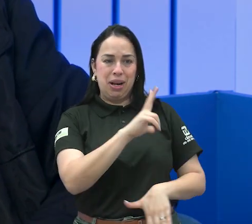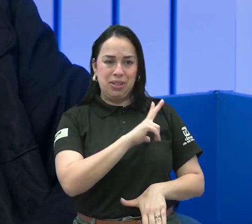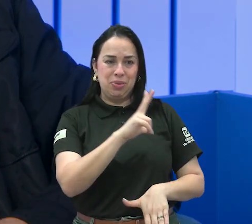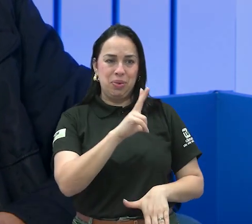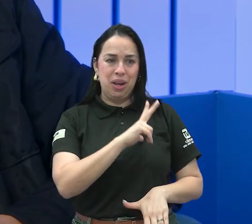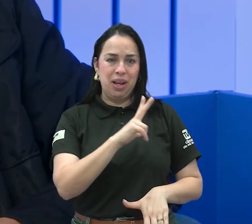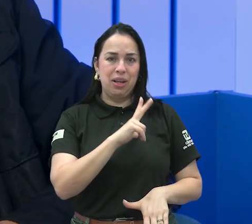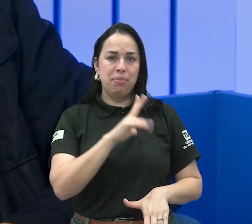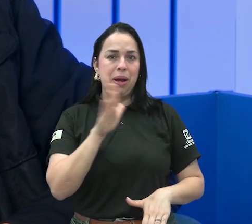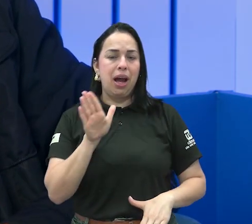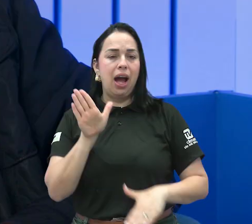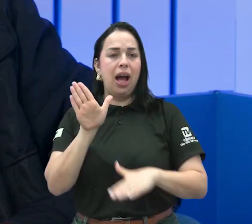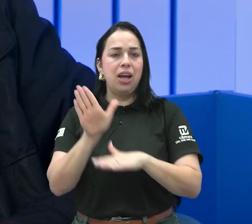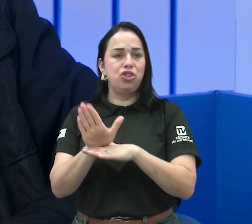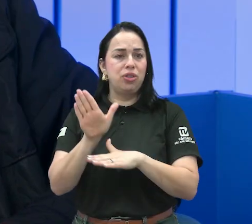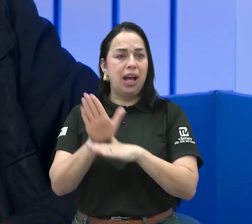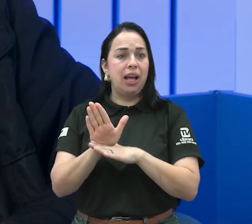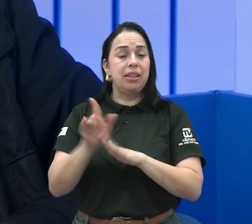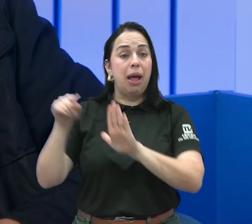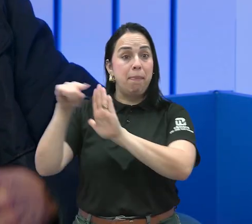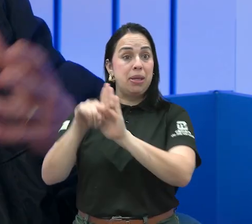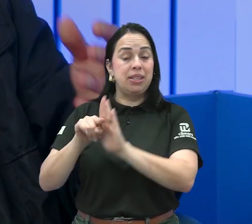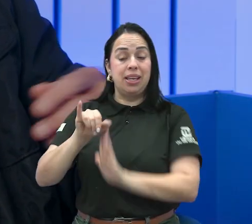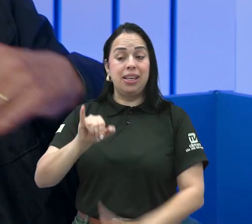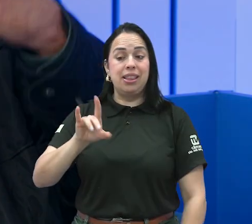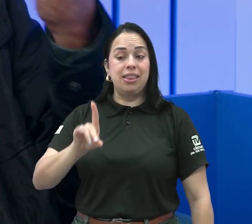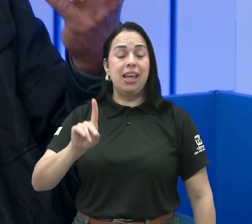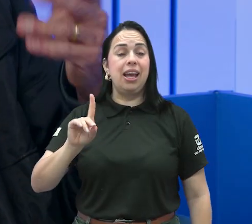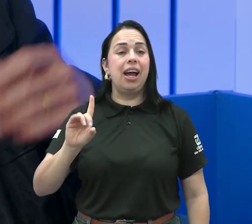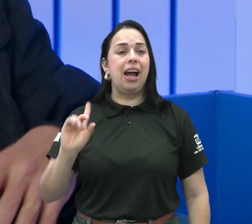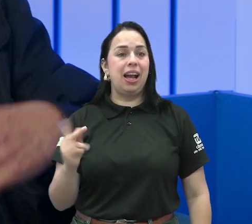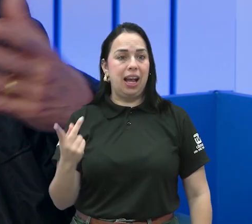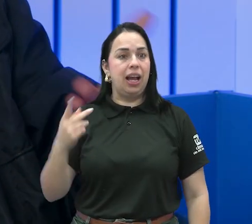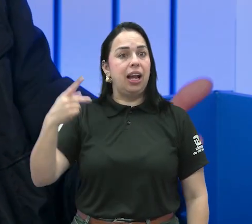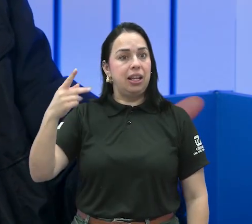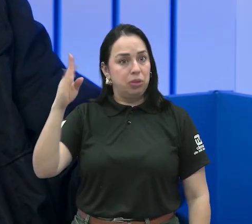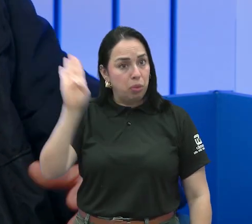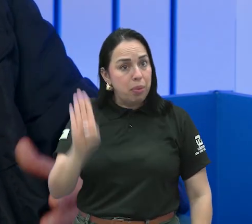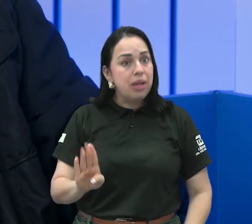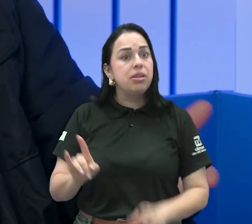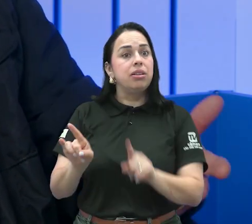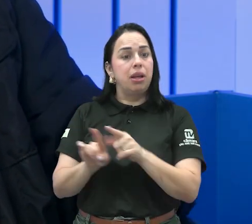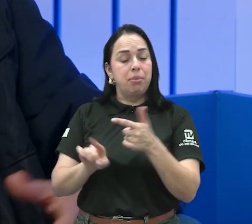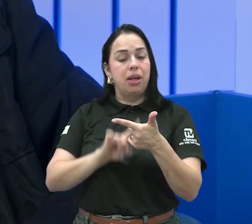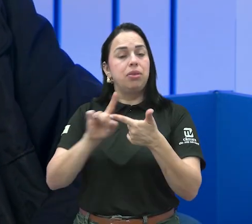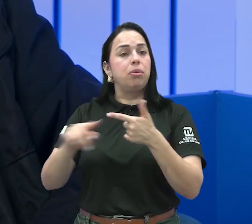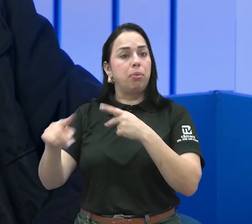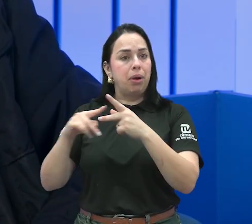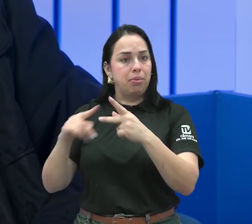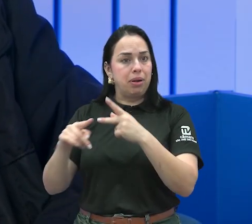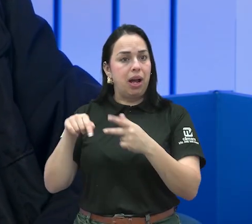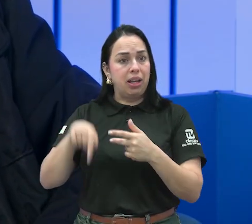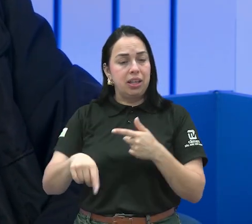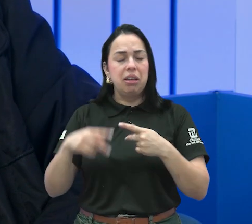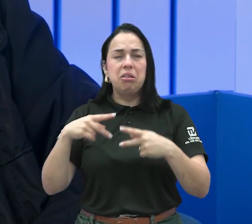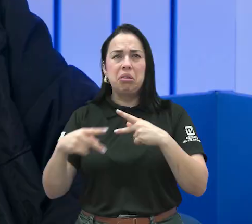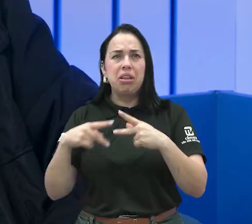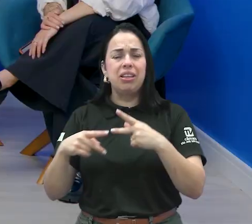para a composição do IDH de São José dos Campos ou do Brasil. Mas em São José dos Campos, especificamente, é um alto